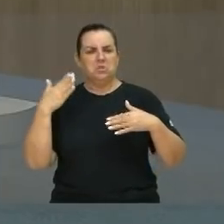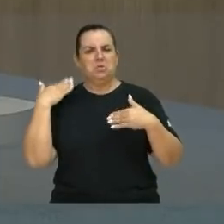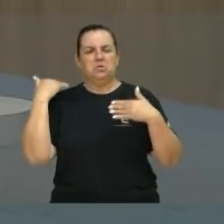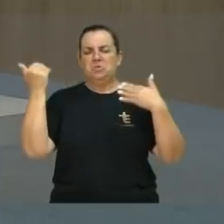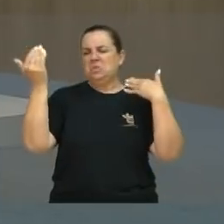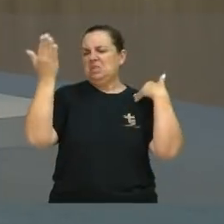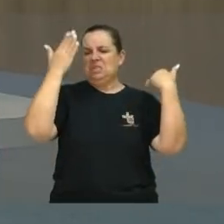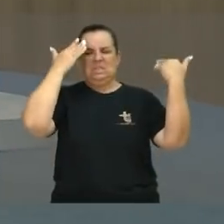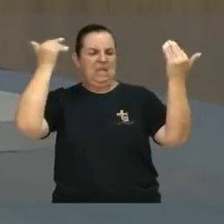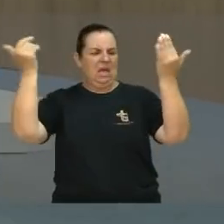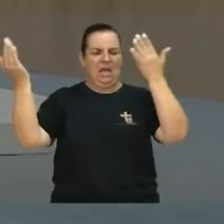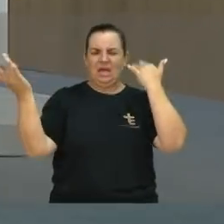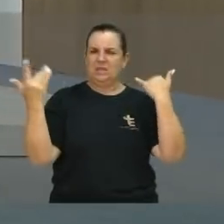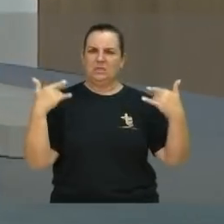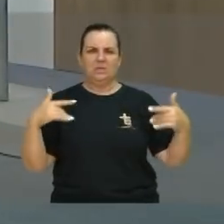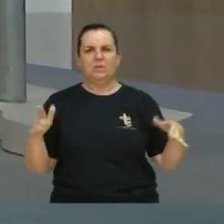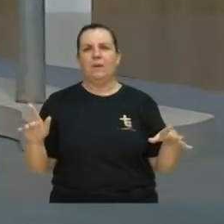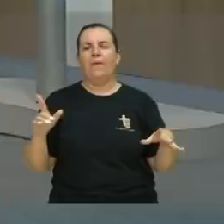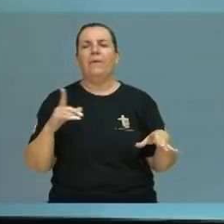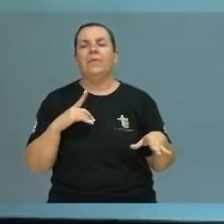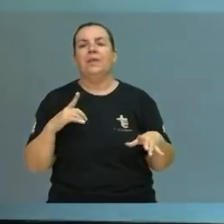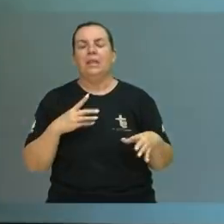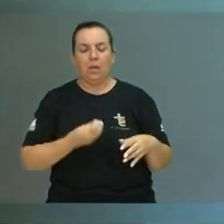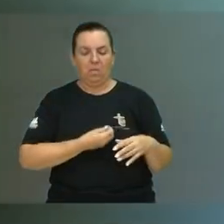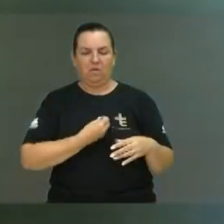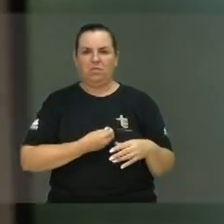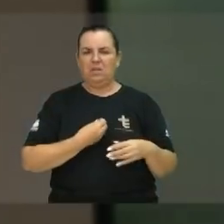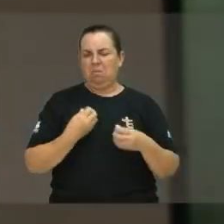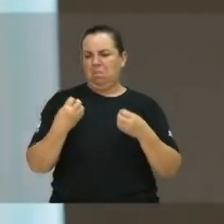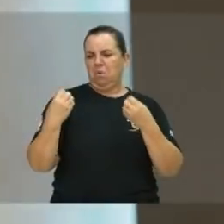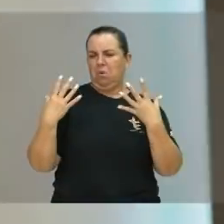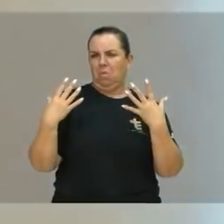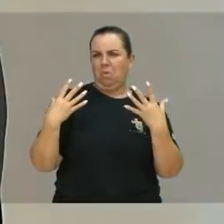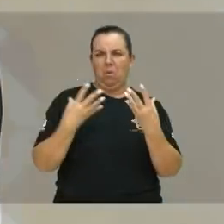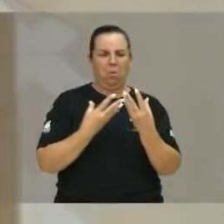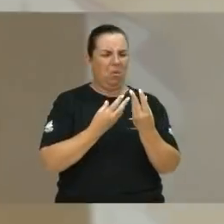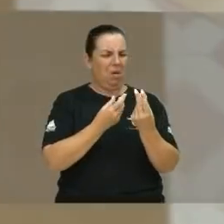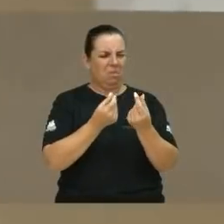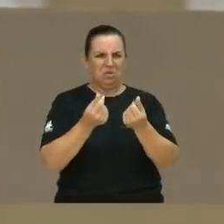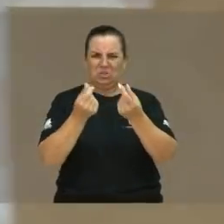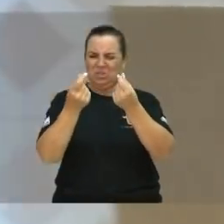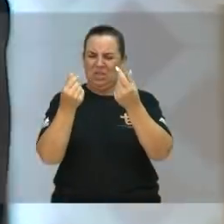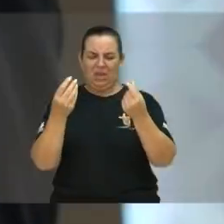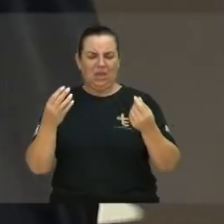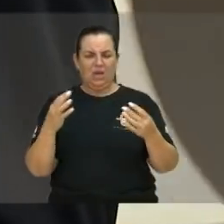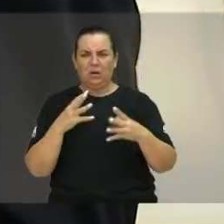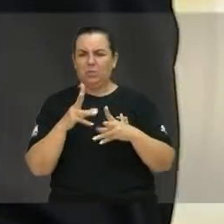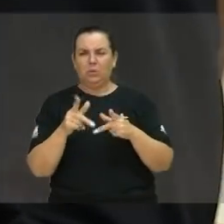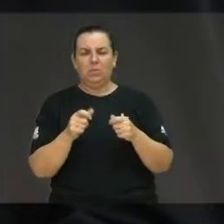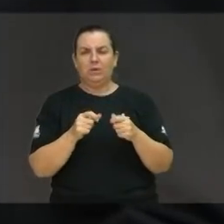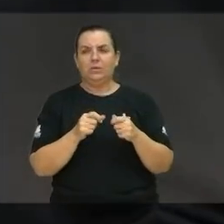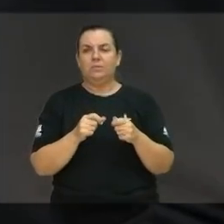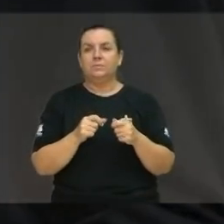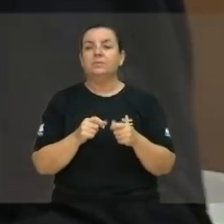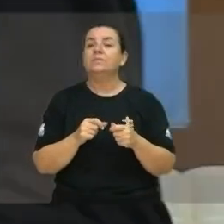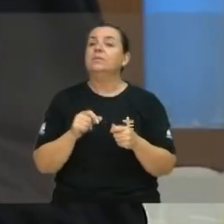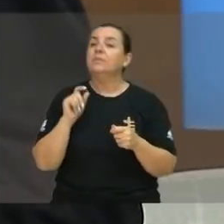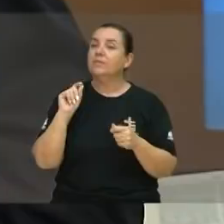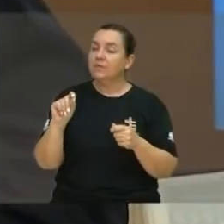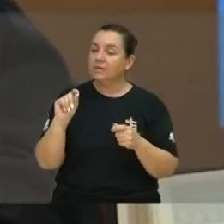vida folgada abundante quem é alguém bem aventurado